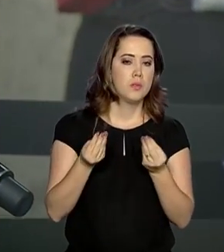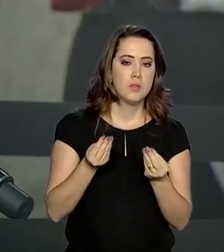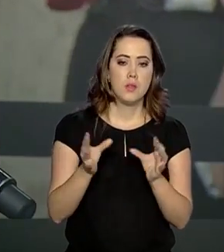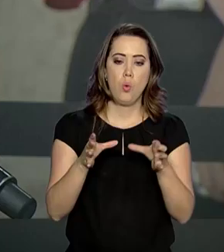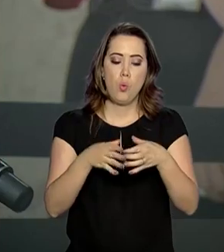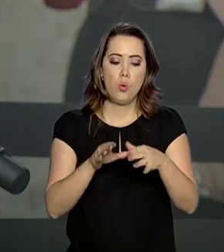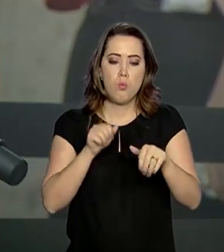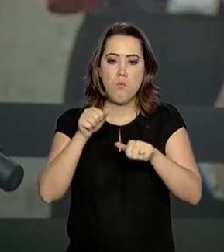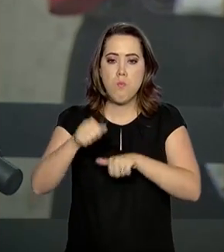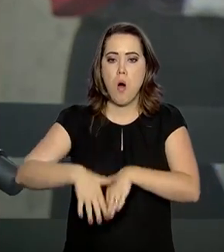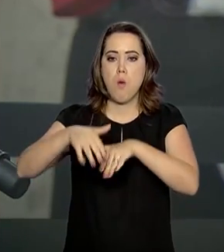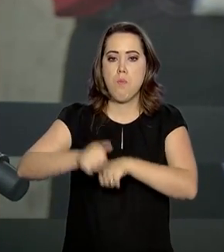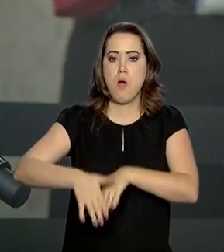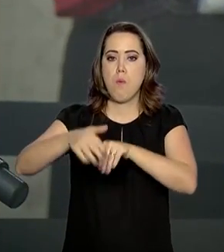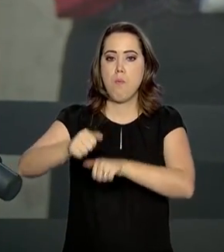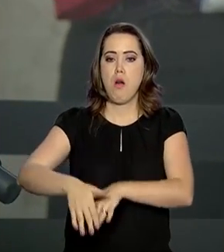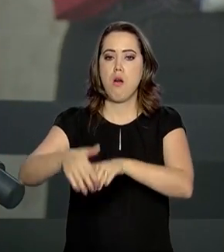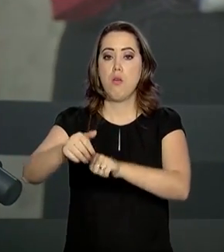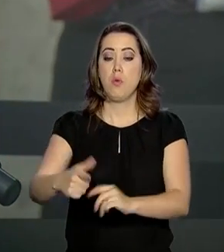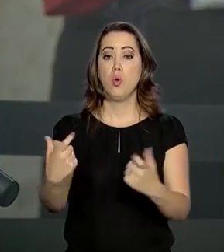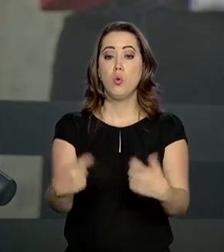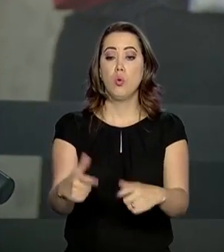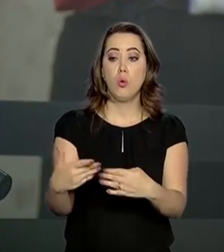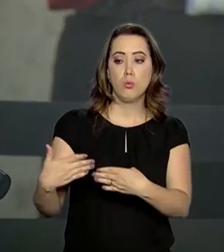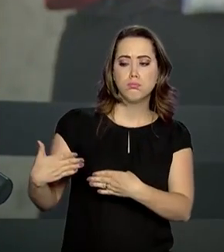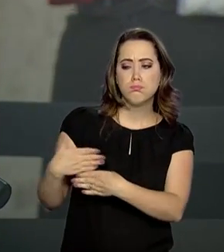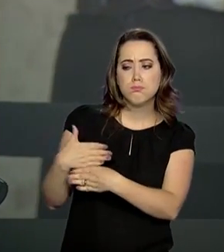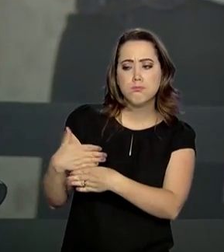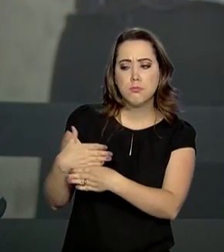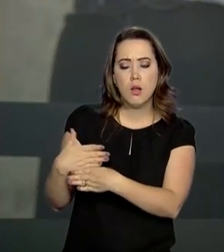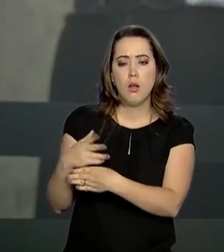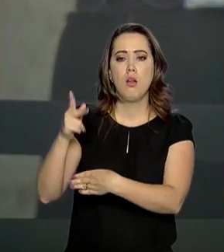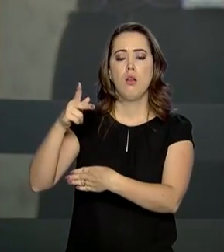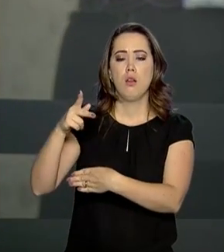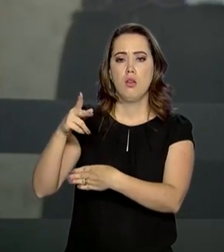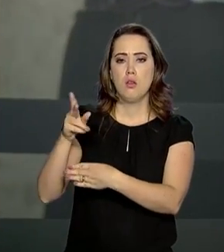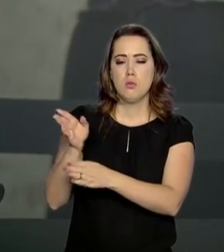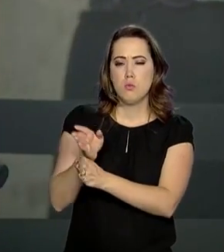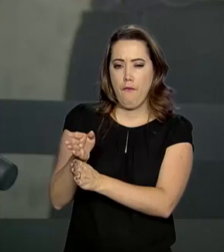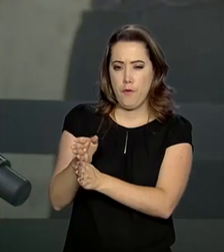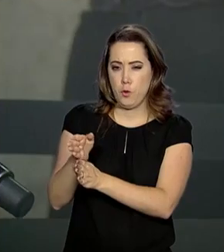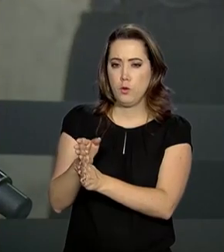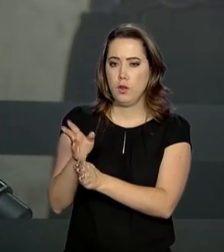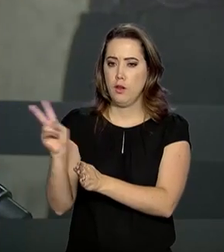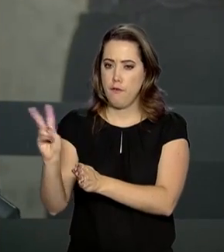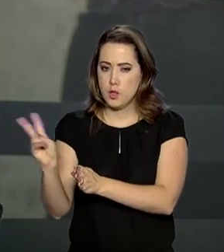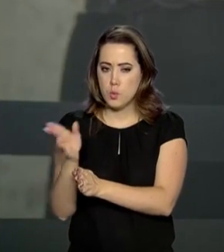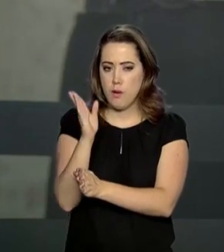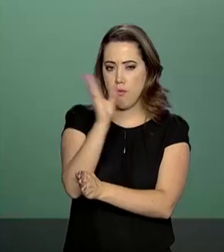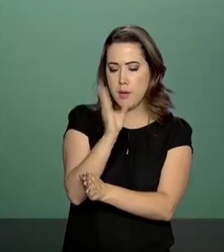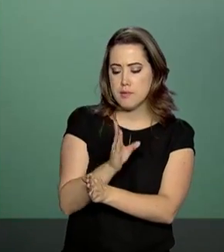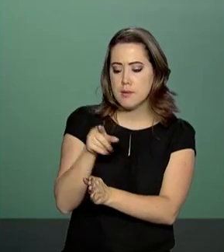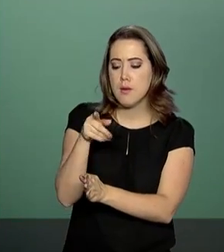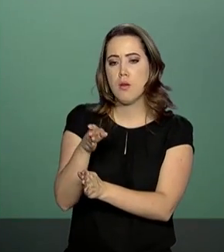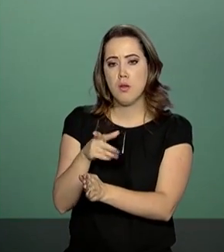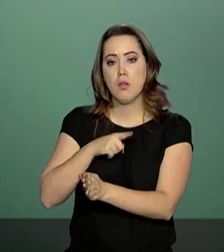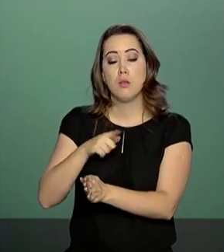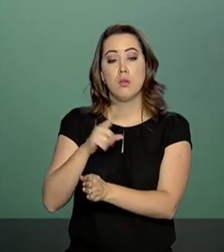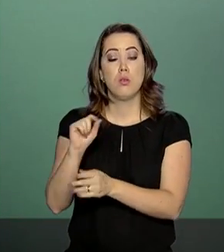do Brasil eh na região da Fronteira da Venezuela eh tem sobreaviso tem